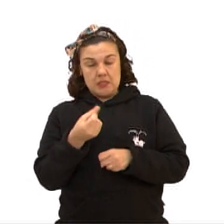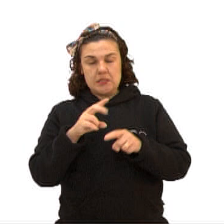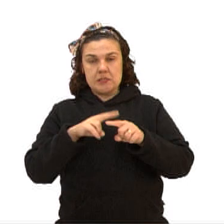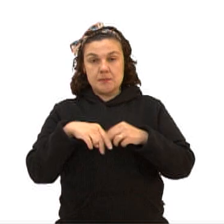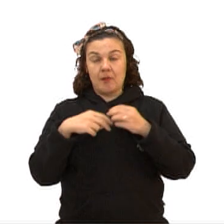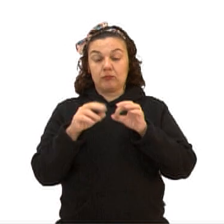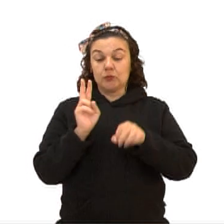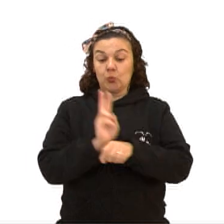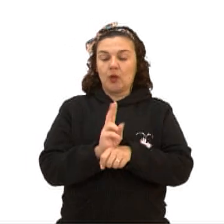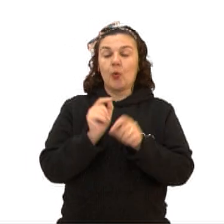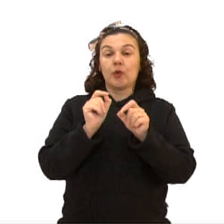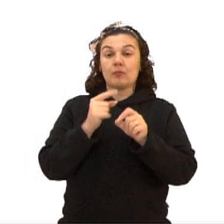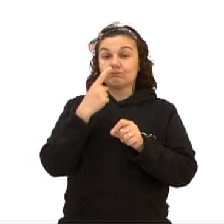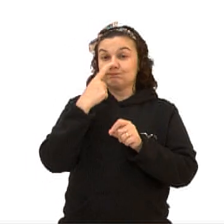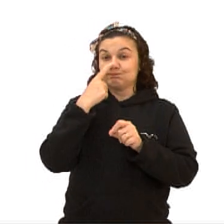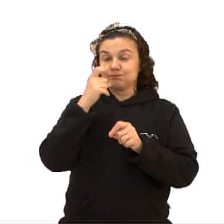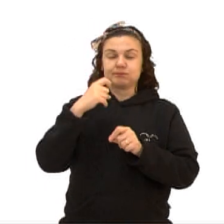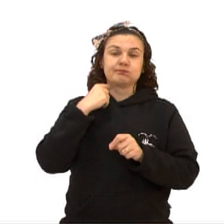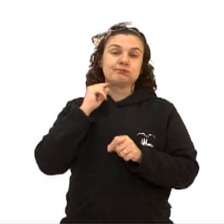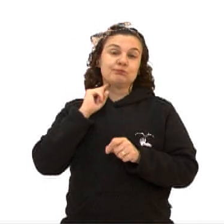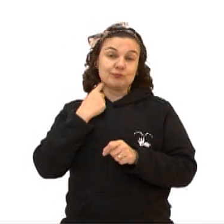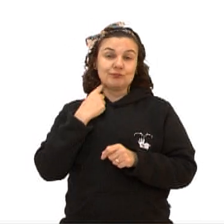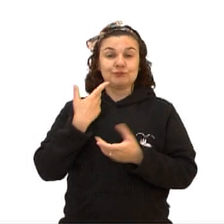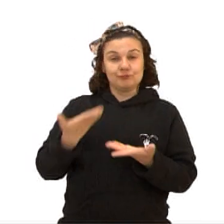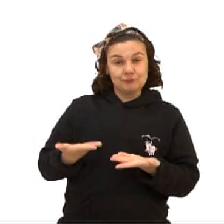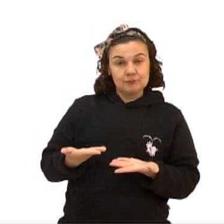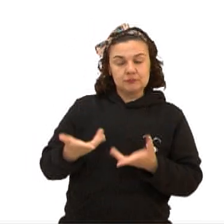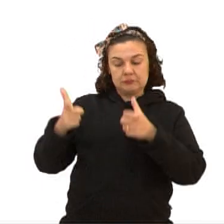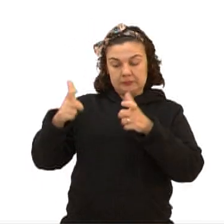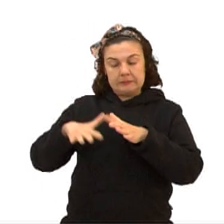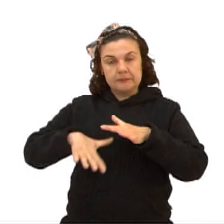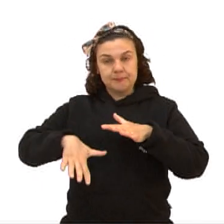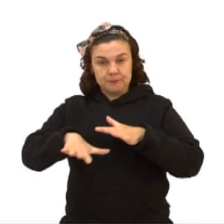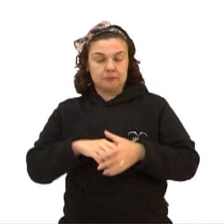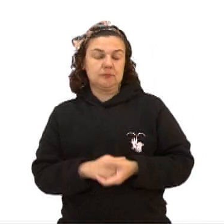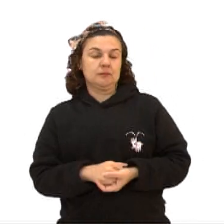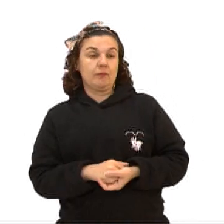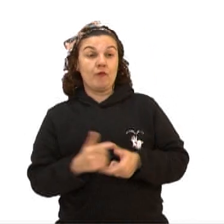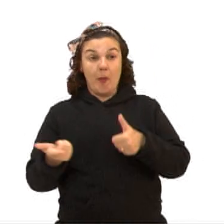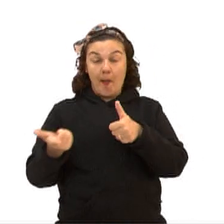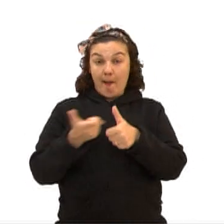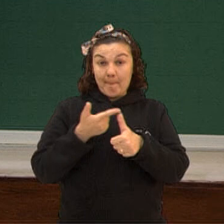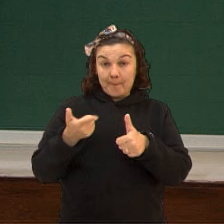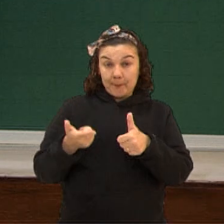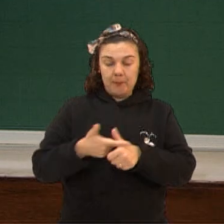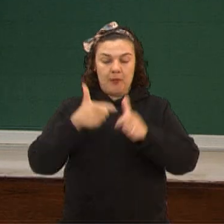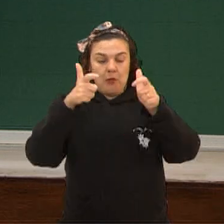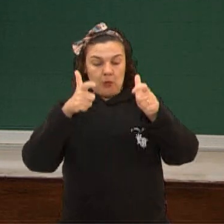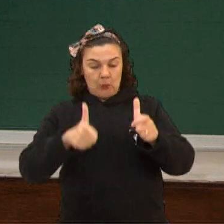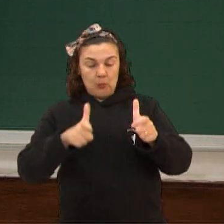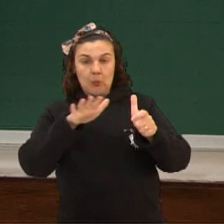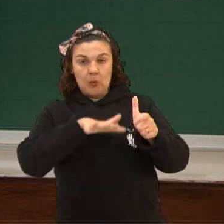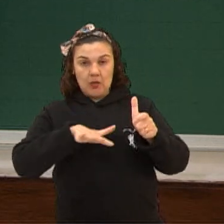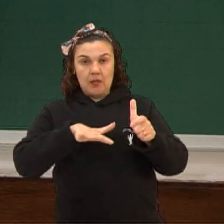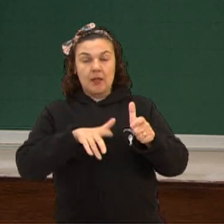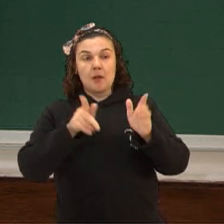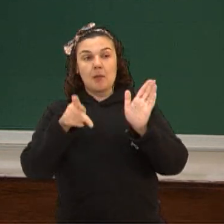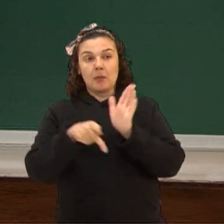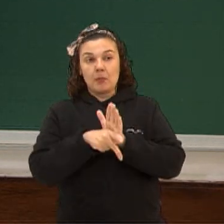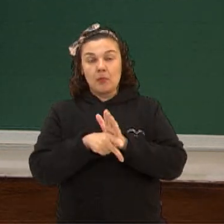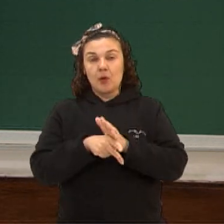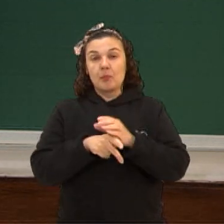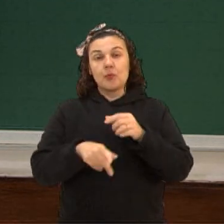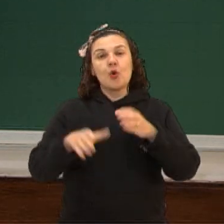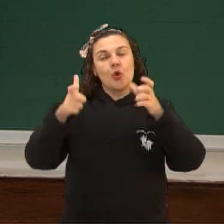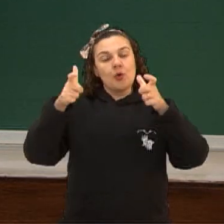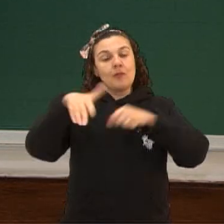do esgotamento sanitário. Então foi construída a primeira instalação bacteriana de esgoto, ali onde é a sede da Sanepar, na